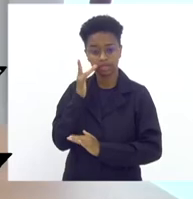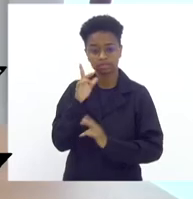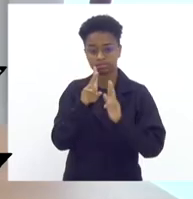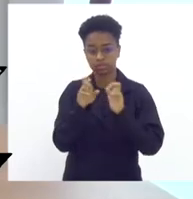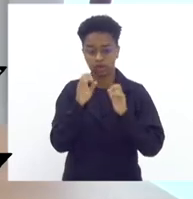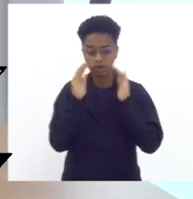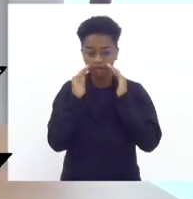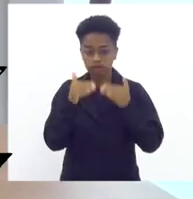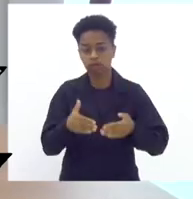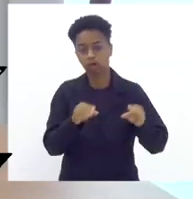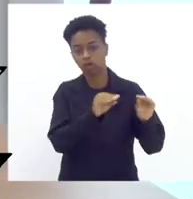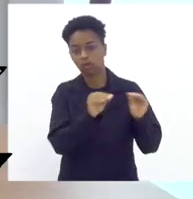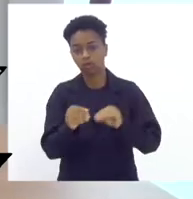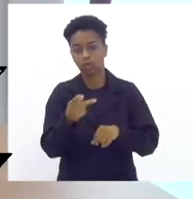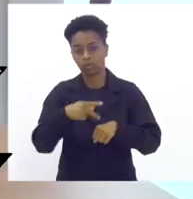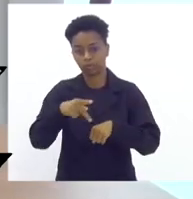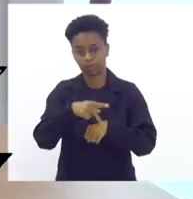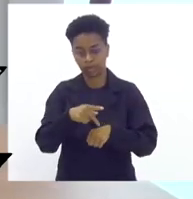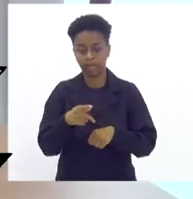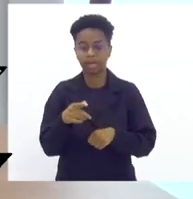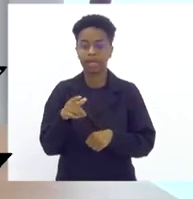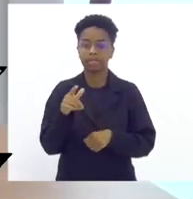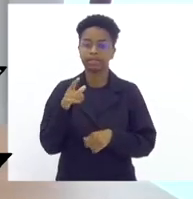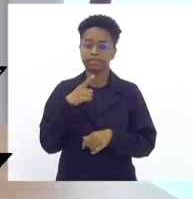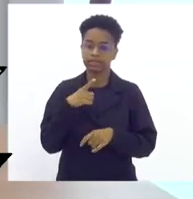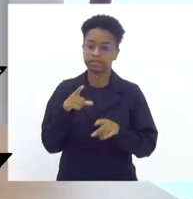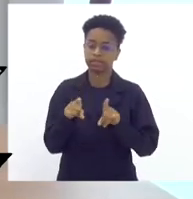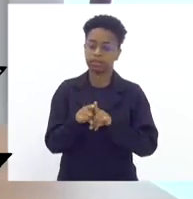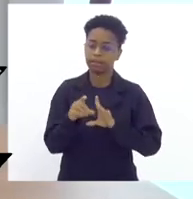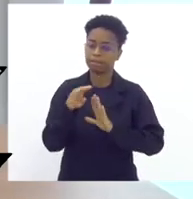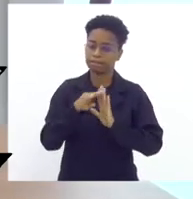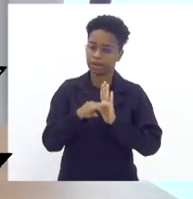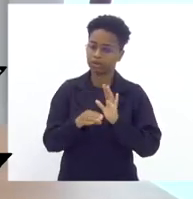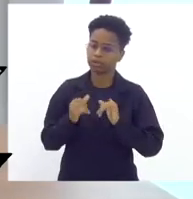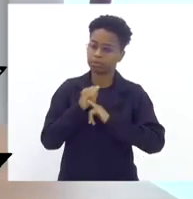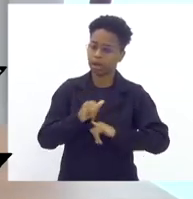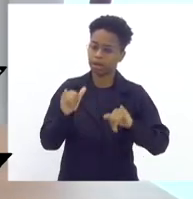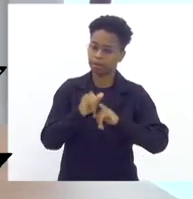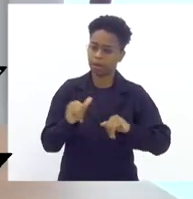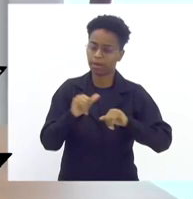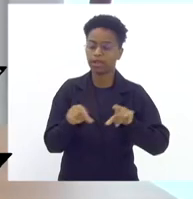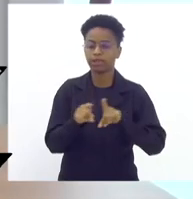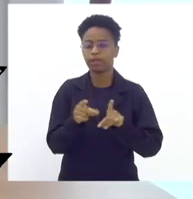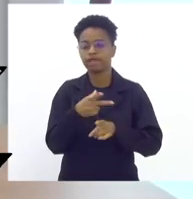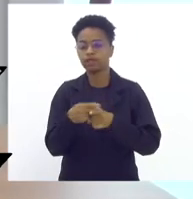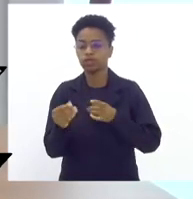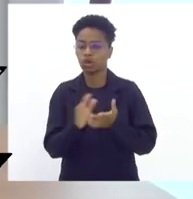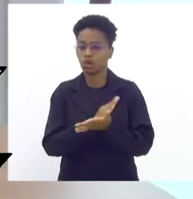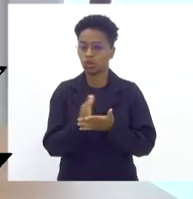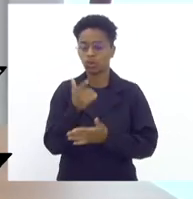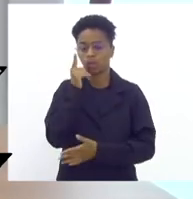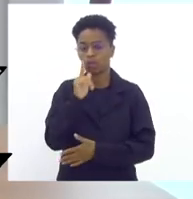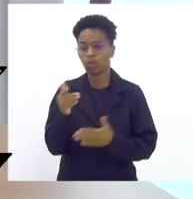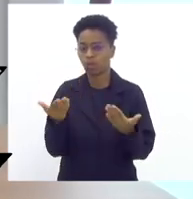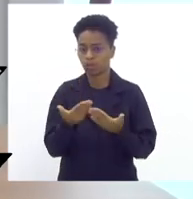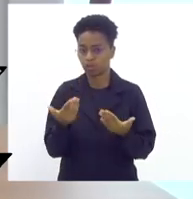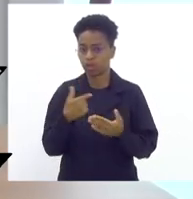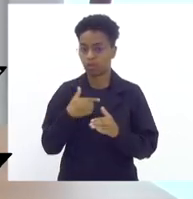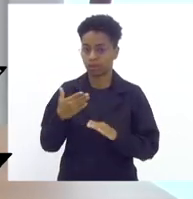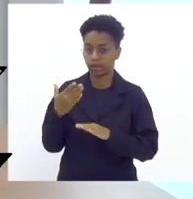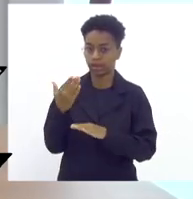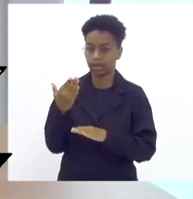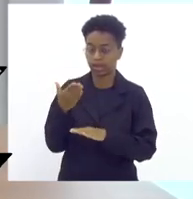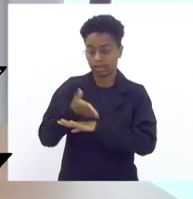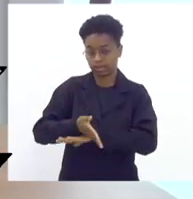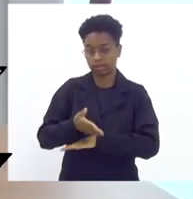a pauta da Defensoria Pública da União que é bem viva e alguma das Vitórias assim que hoje a gente tem né quando eu entrei na Defensoria